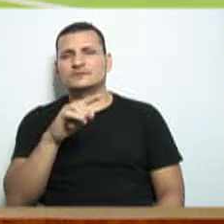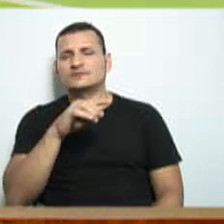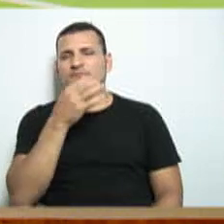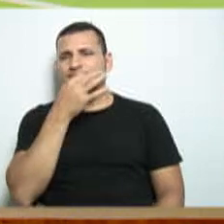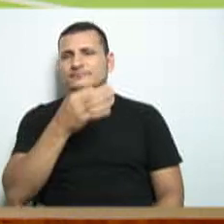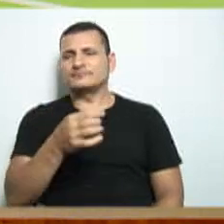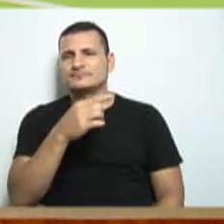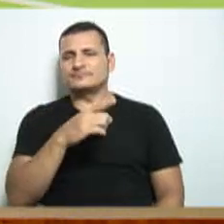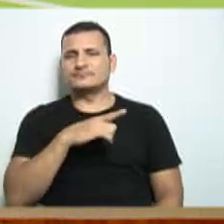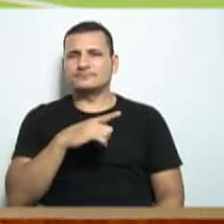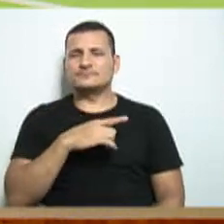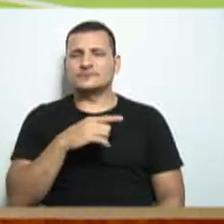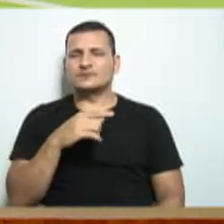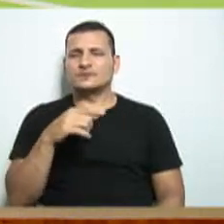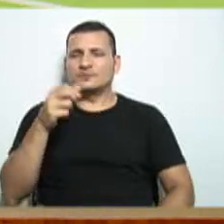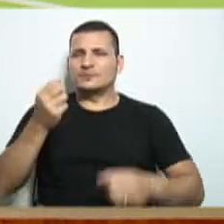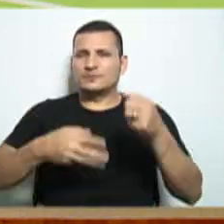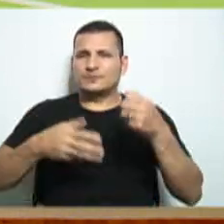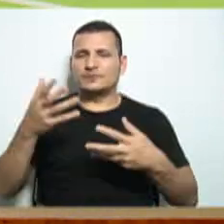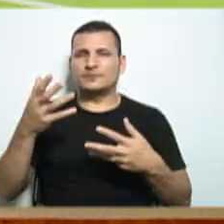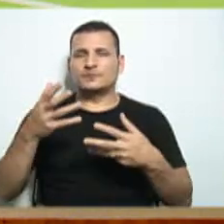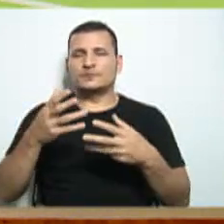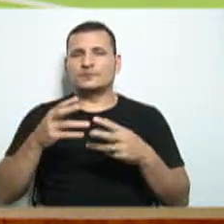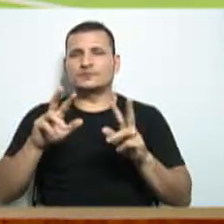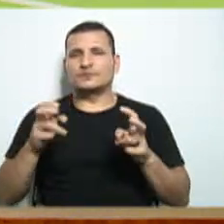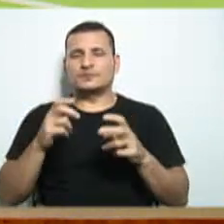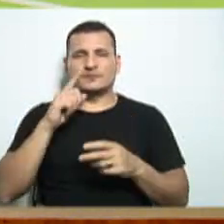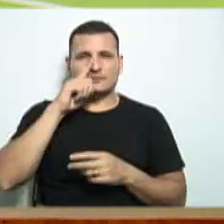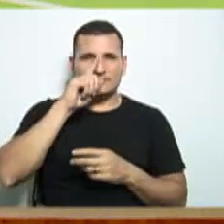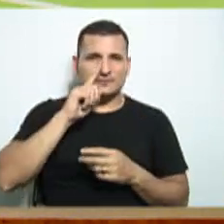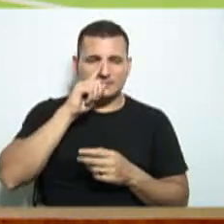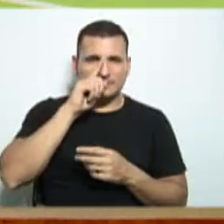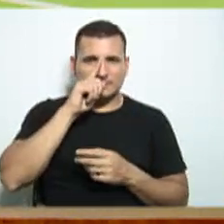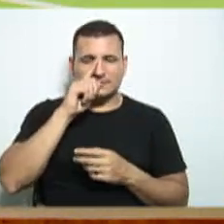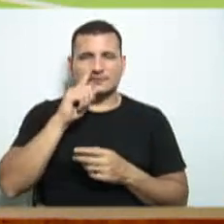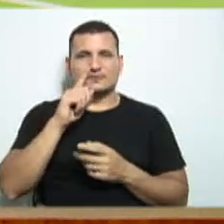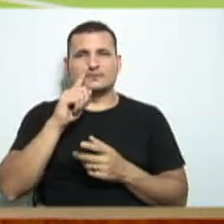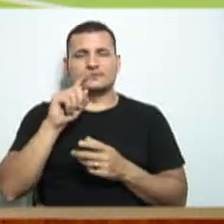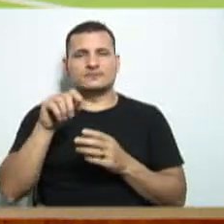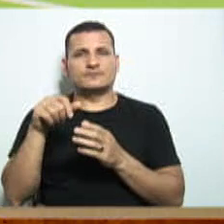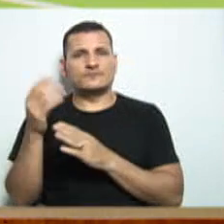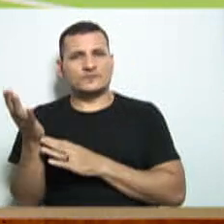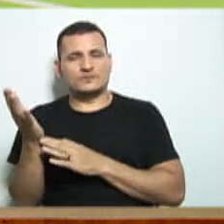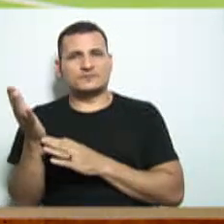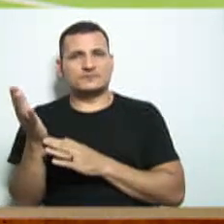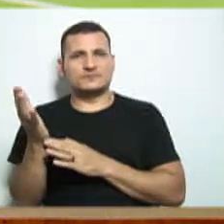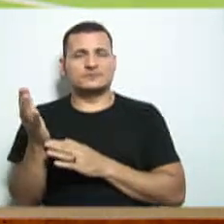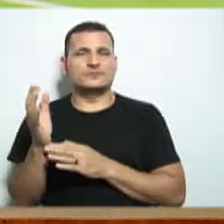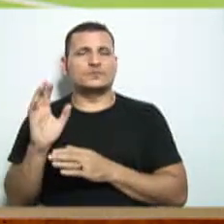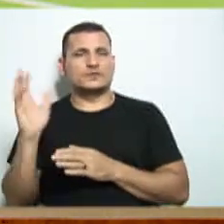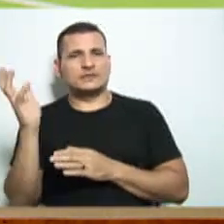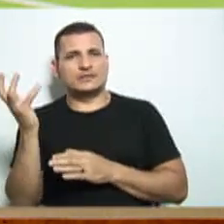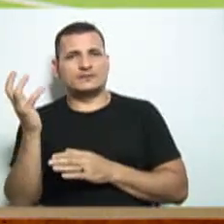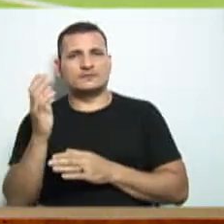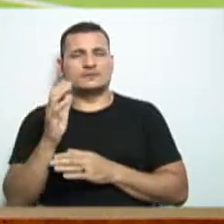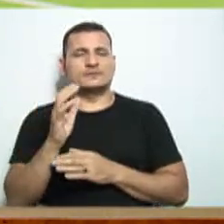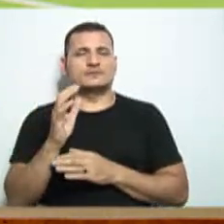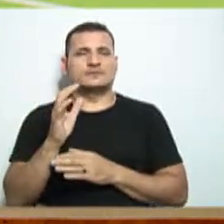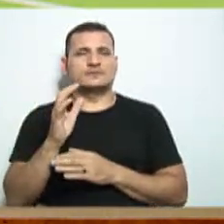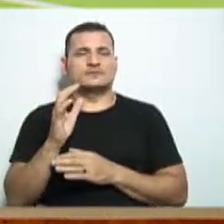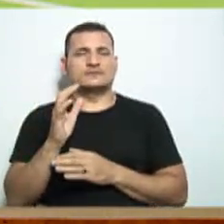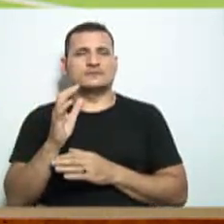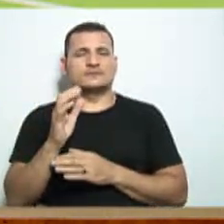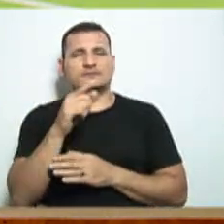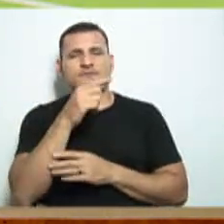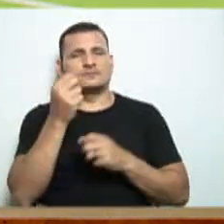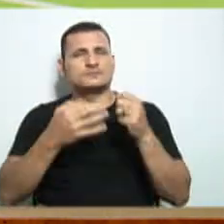senhor estava até falando sobre as ameaças externas, né, sobre o tempo, né, e está dizendo lá que